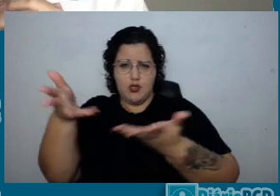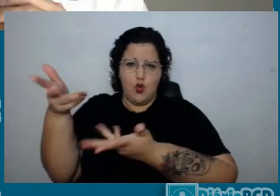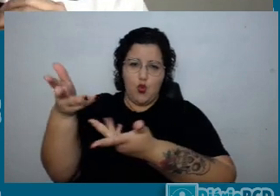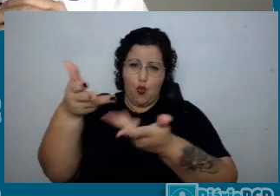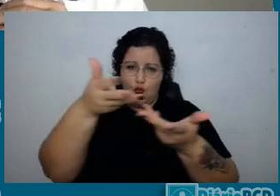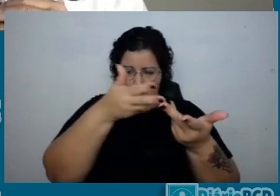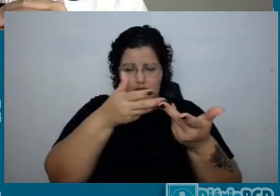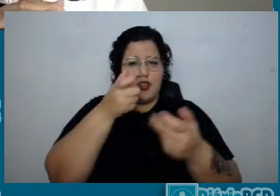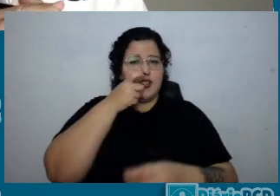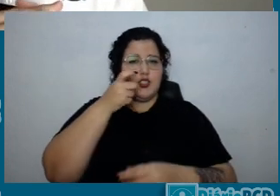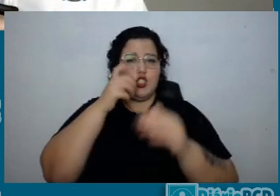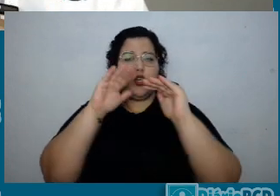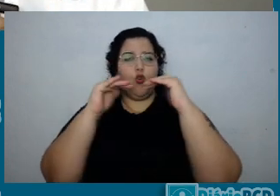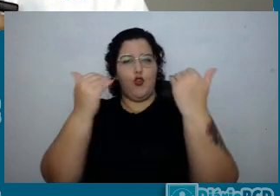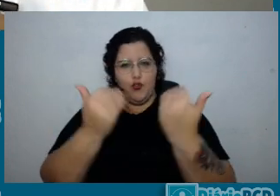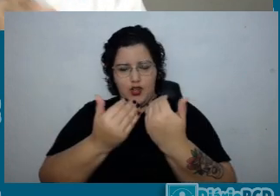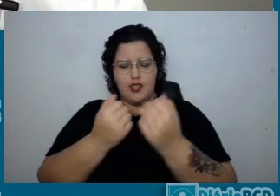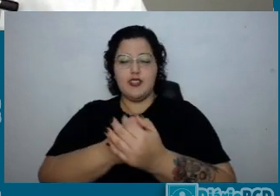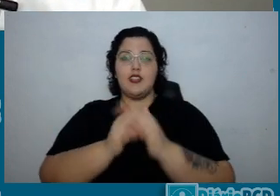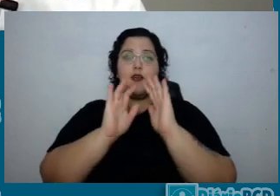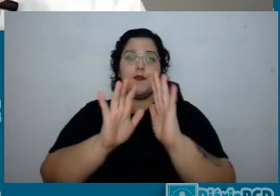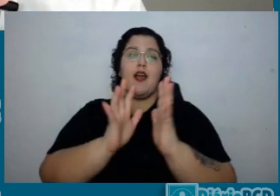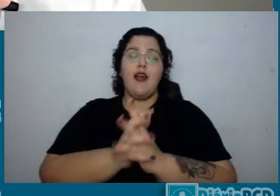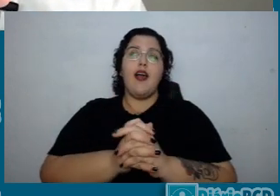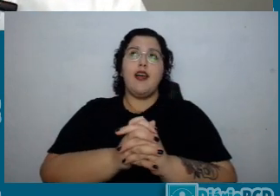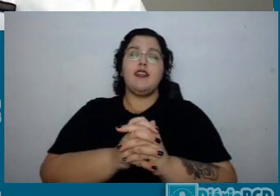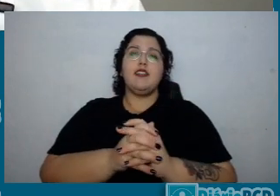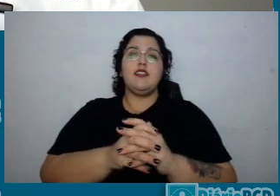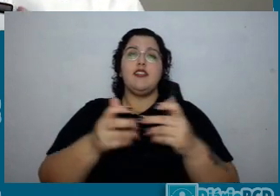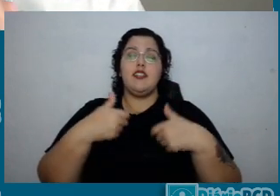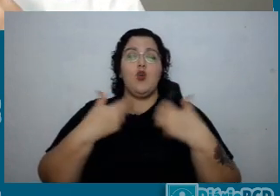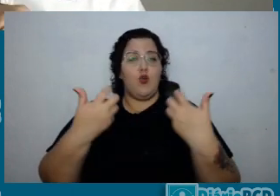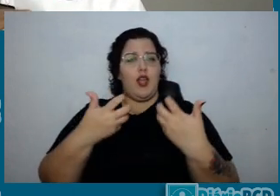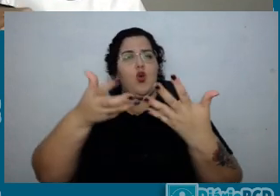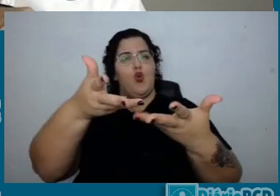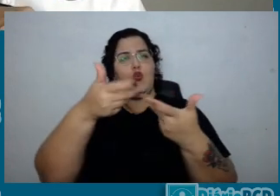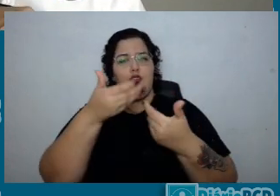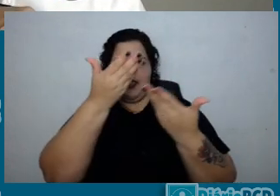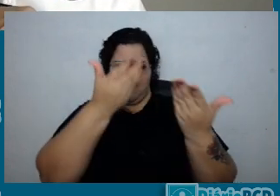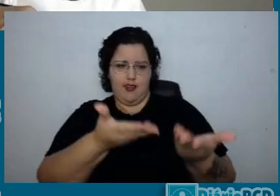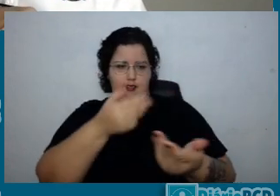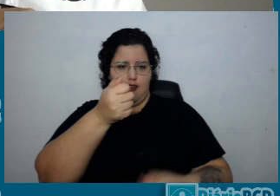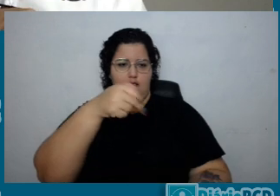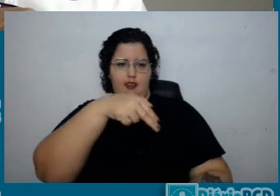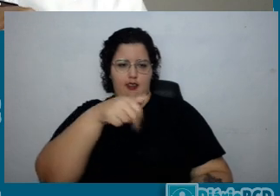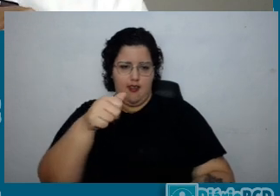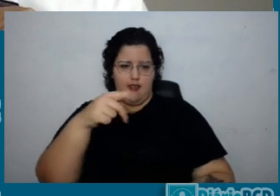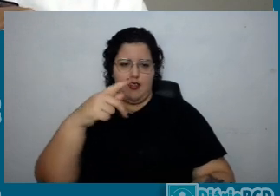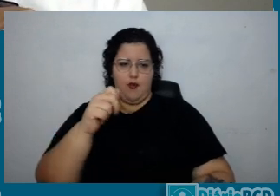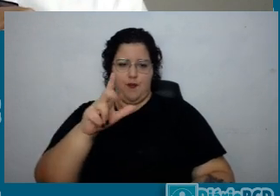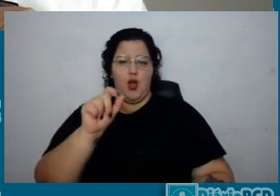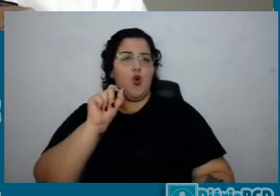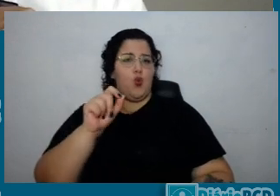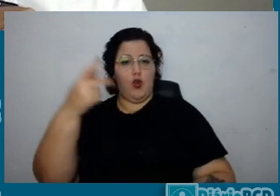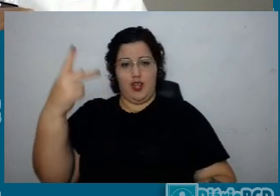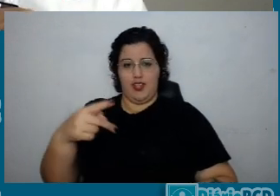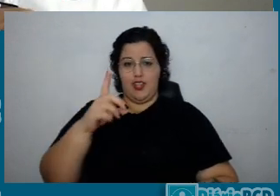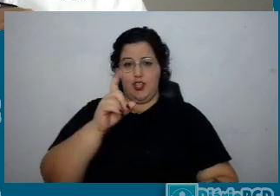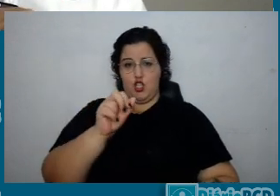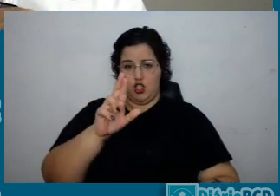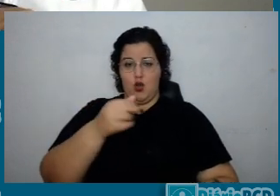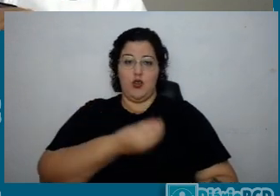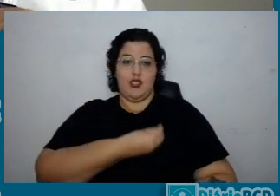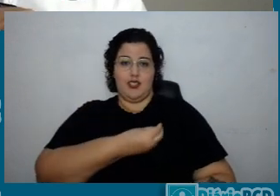que vai acontecer durante a conferência, mas agora antes de finalizar, quero fazer um convite especial para a secretária. Secretária, o Diário